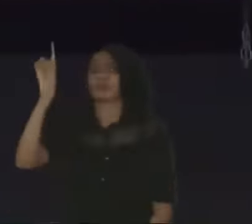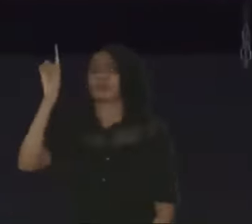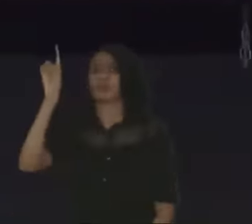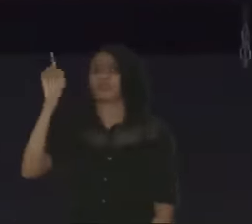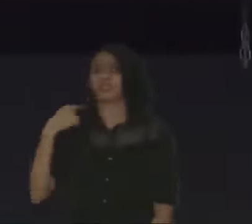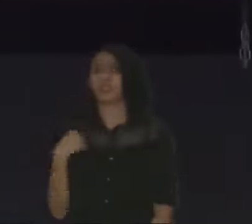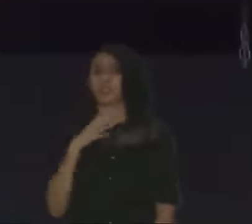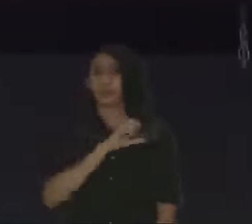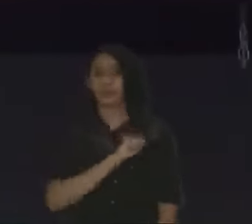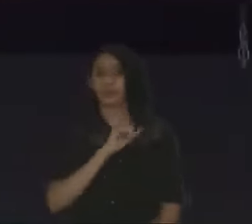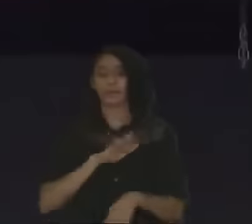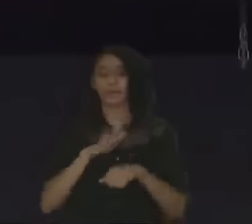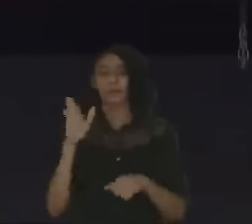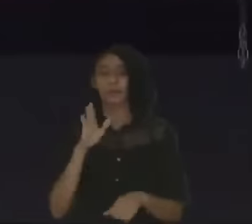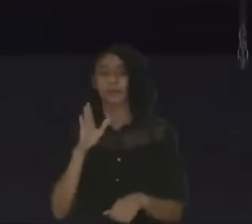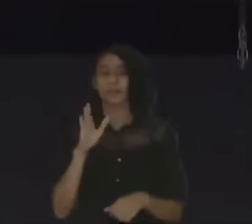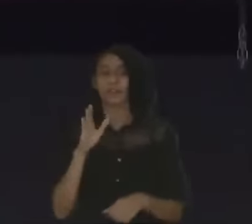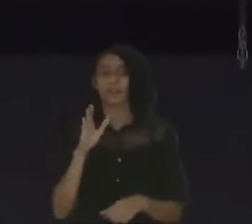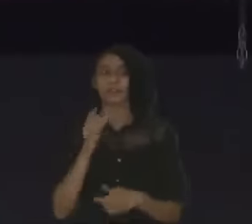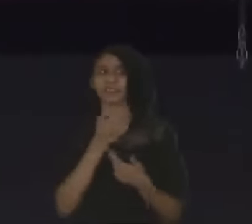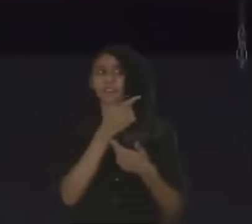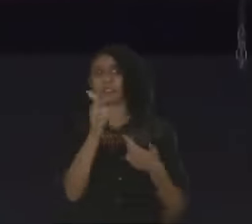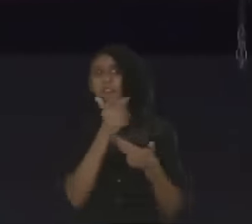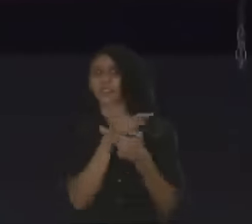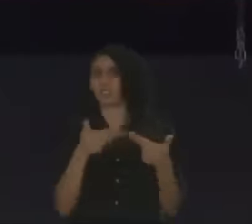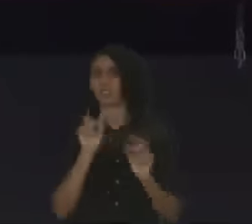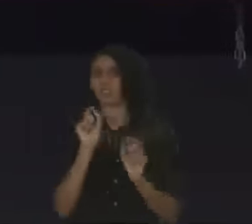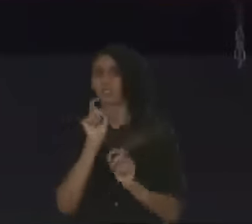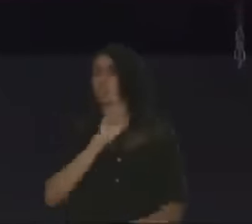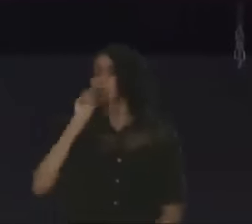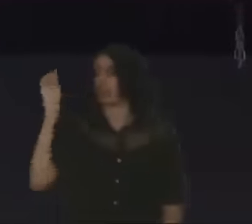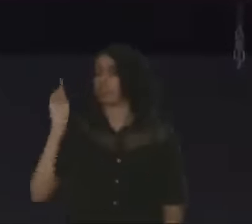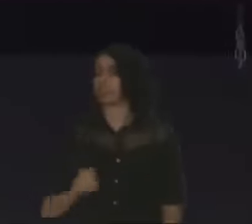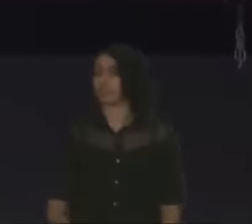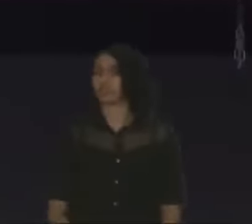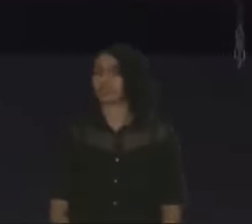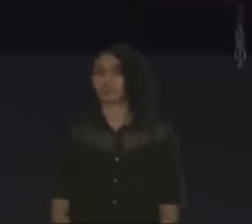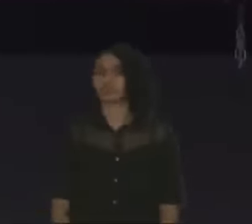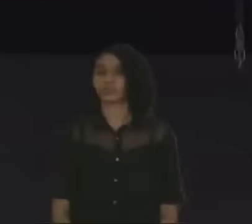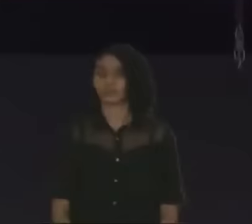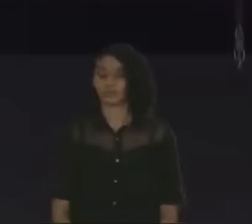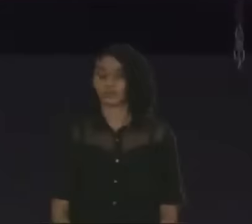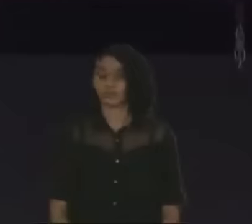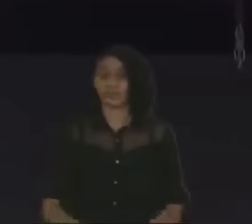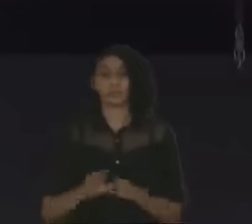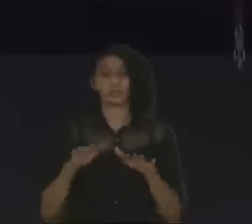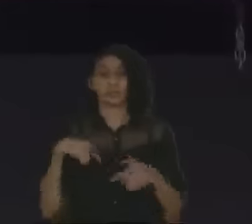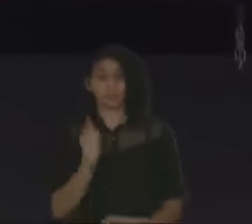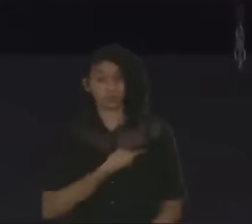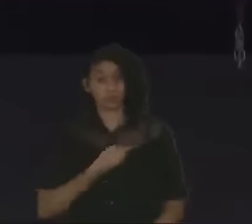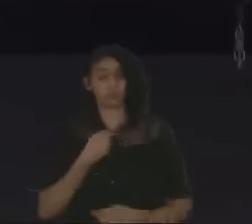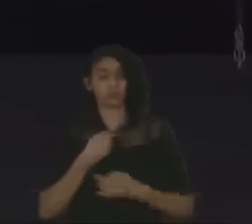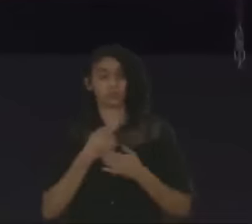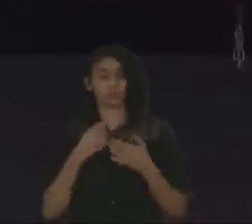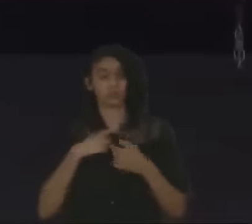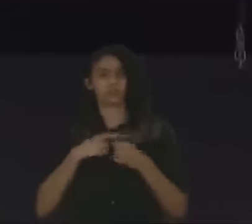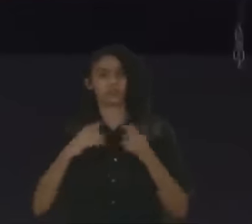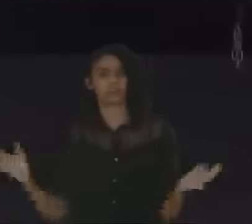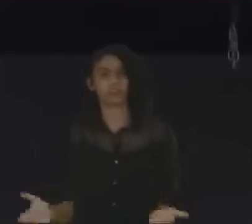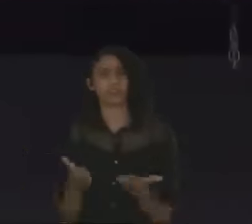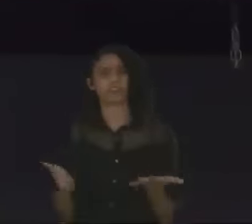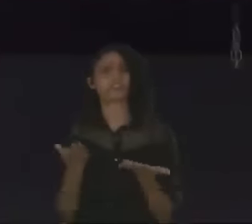do que para Deus arrependimento é a voz do Espírito Santo falando lá dentro quando as nossas motivações estão